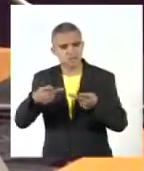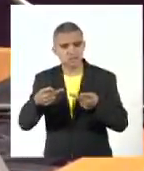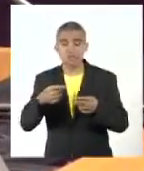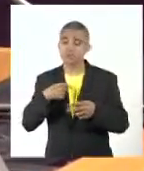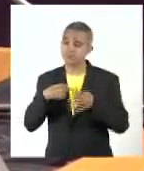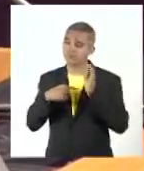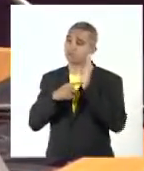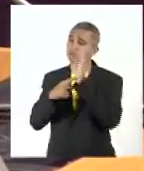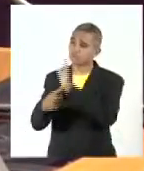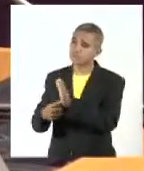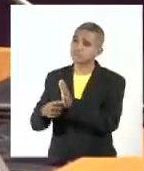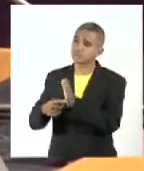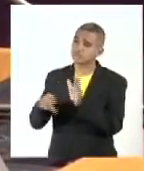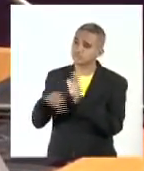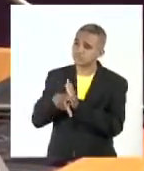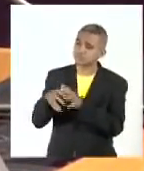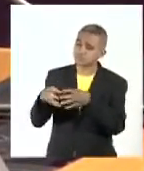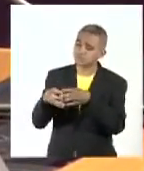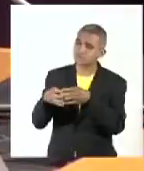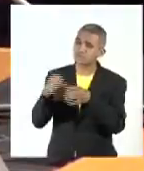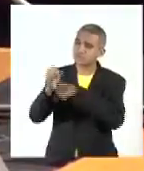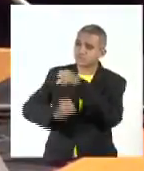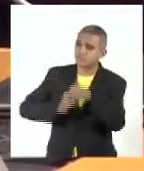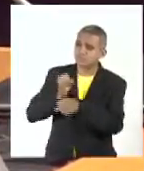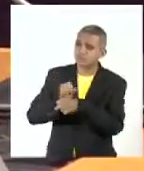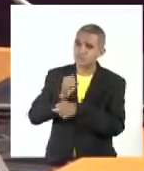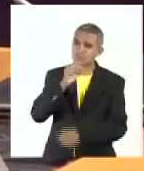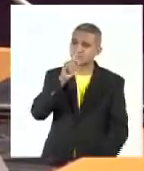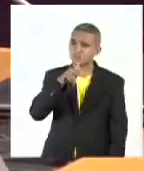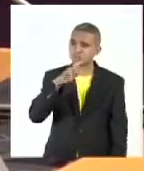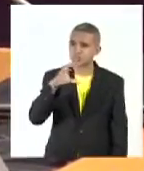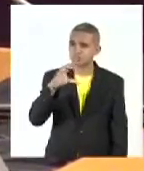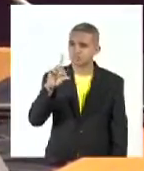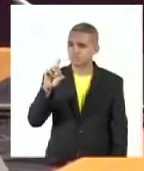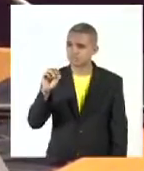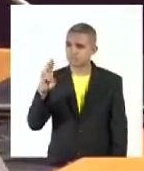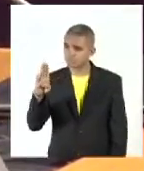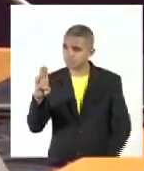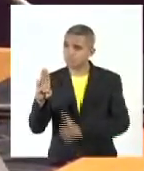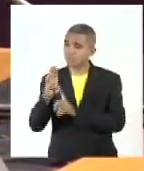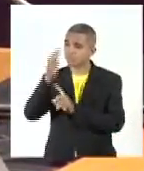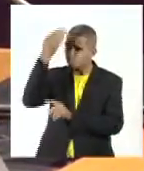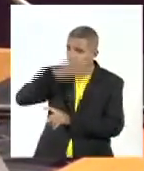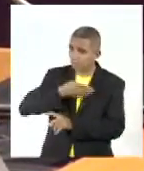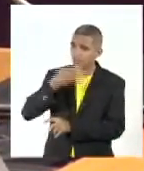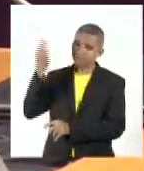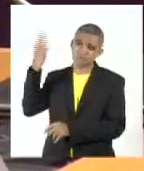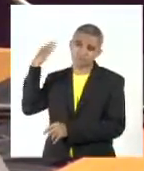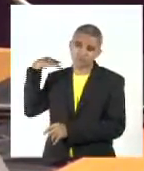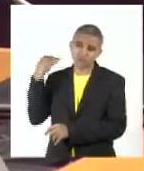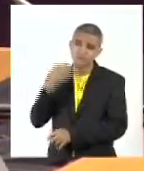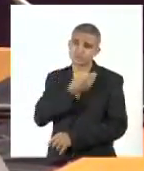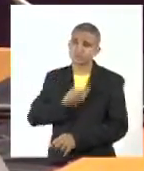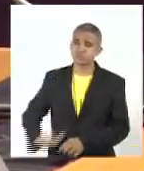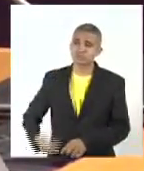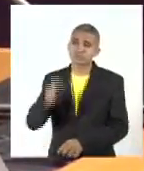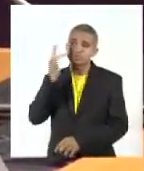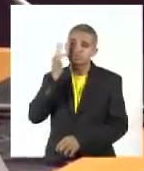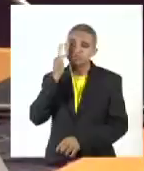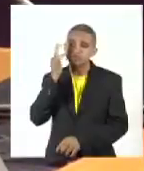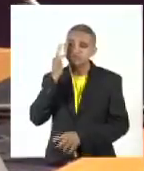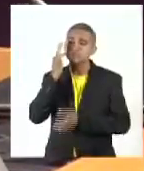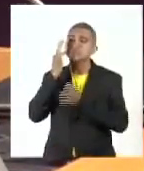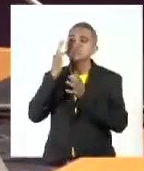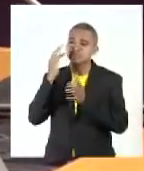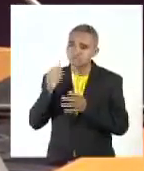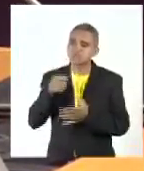próprio portal do PCdoB, prova que o governador Flávio Dino, à época, queria prioridade na votação da